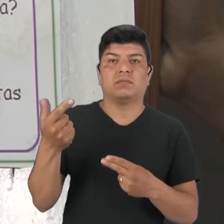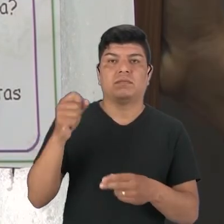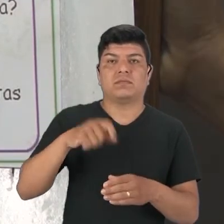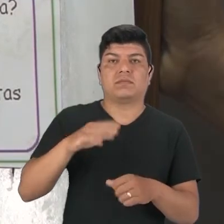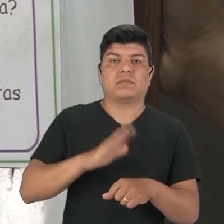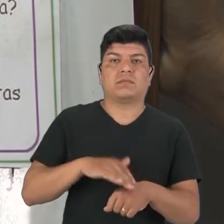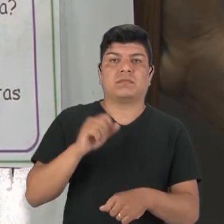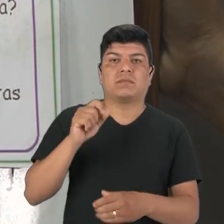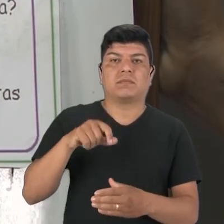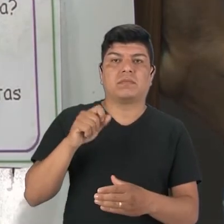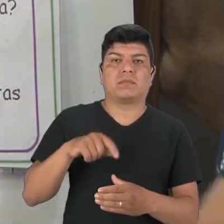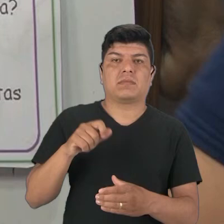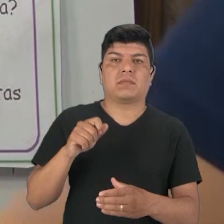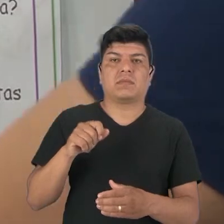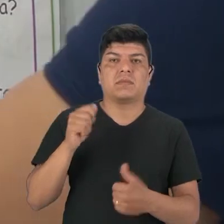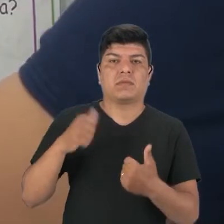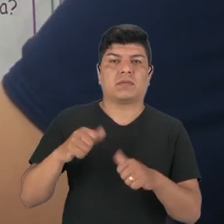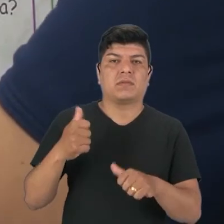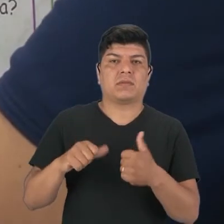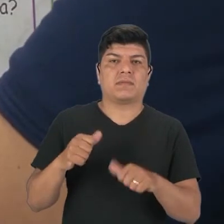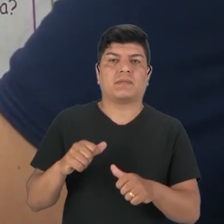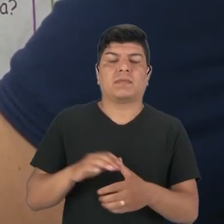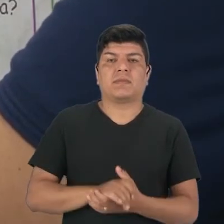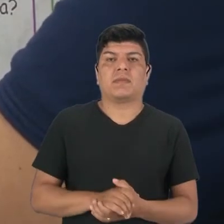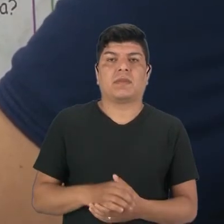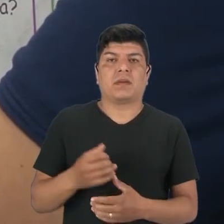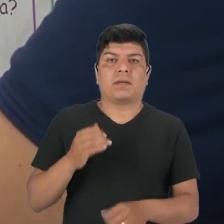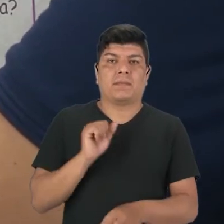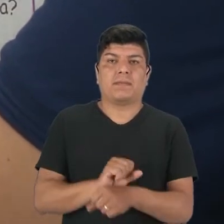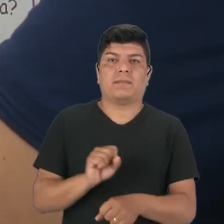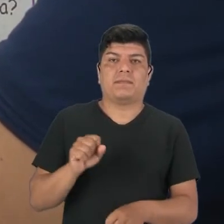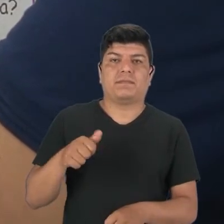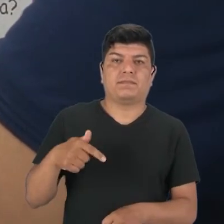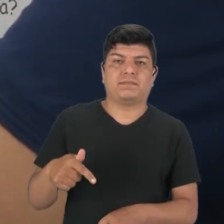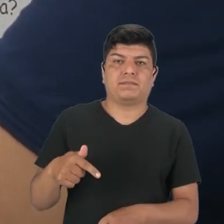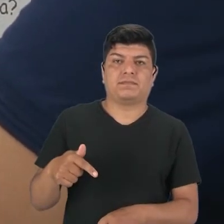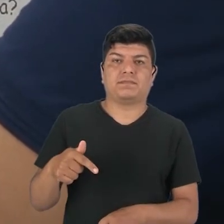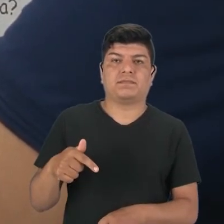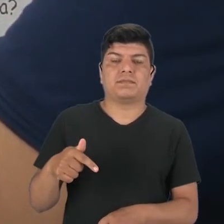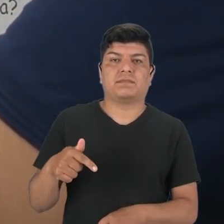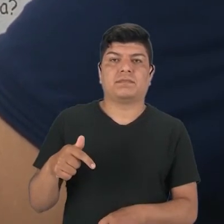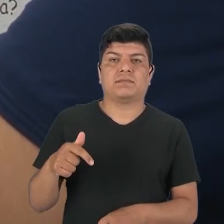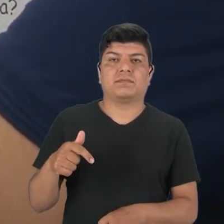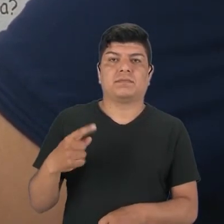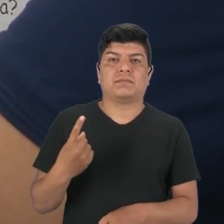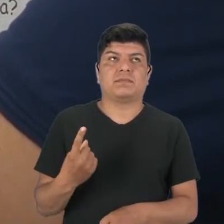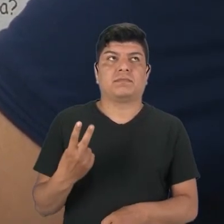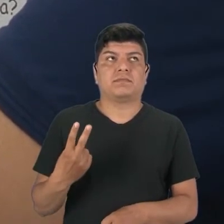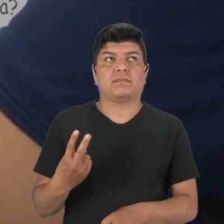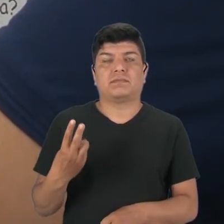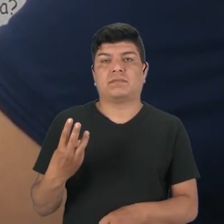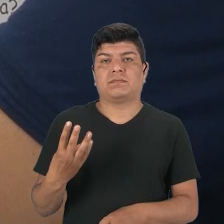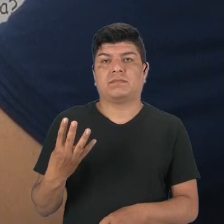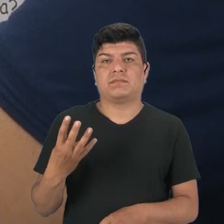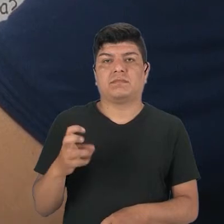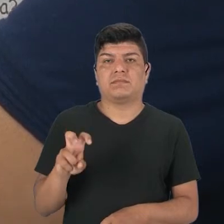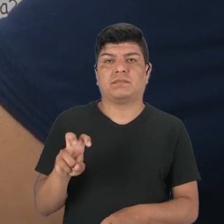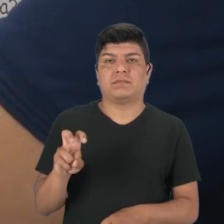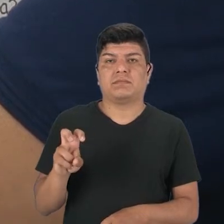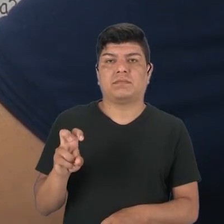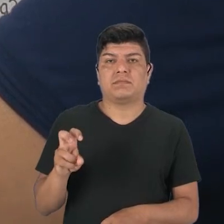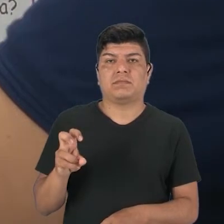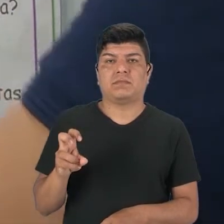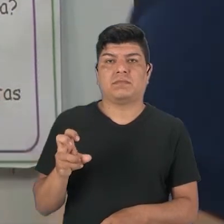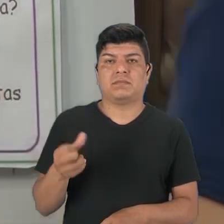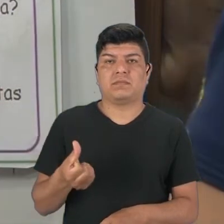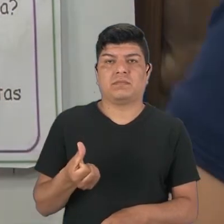foi mais plantada. Então, eu vou analisar aqui, ó. Parei no 8, né? Ou no 7, contar. 1, 2, 3, 4,